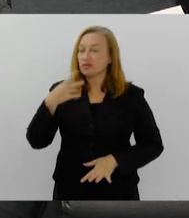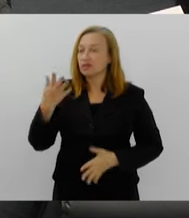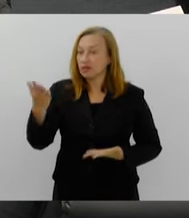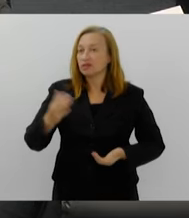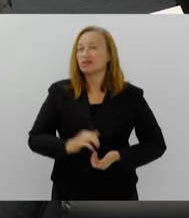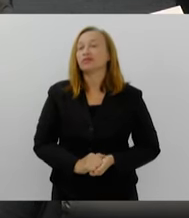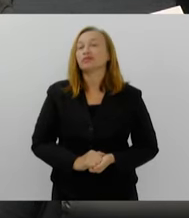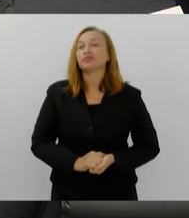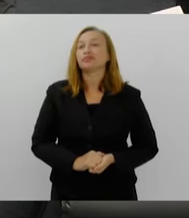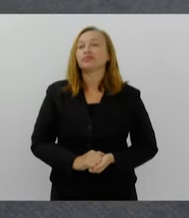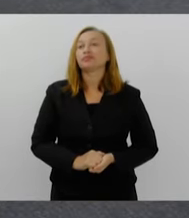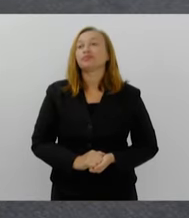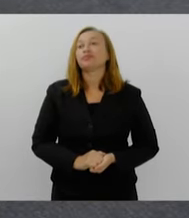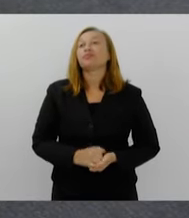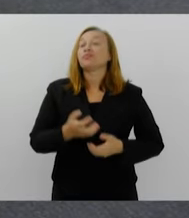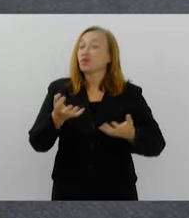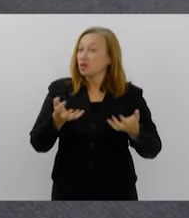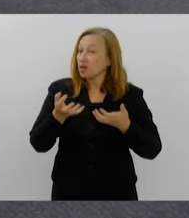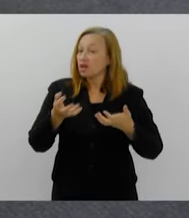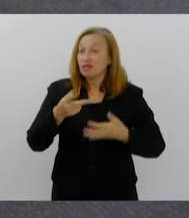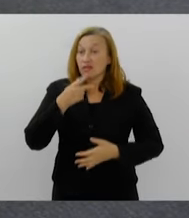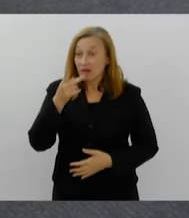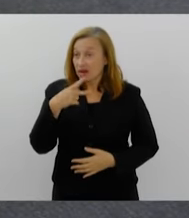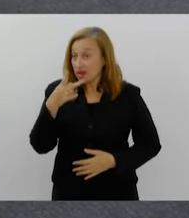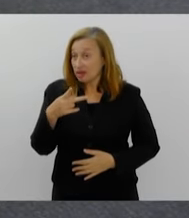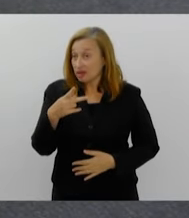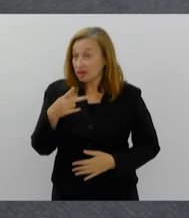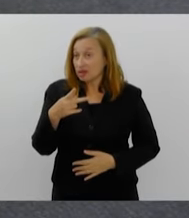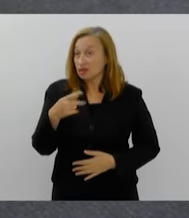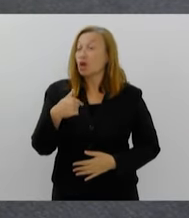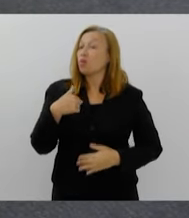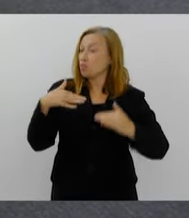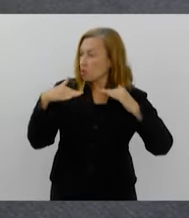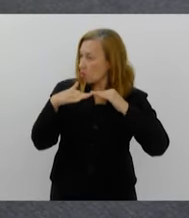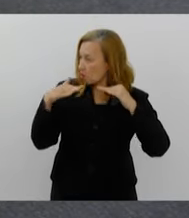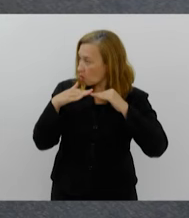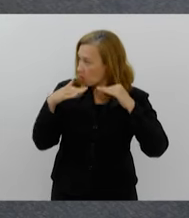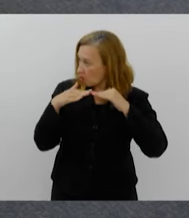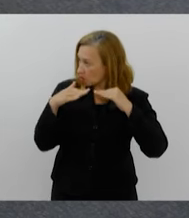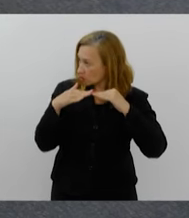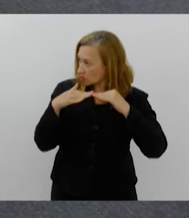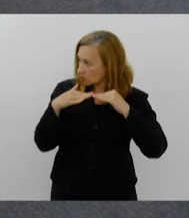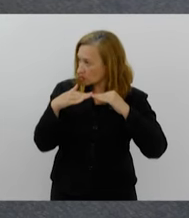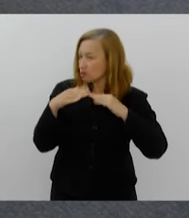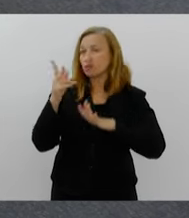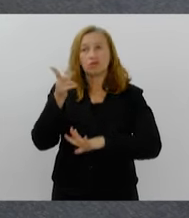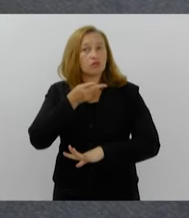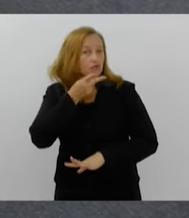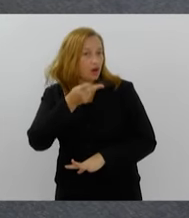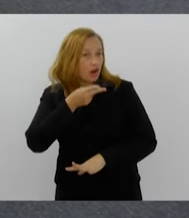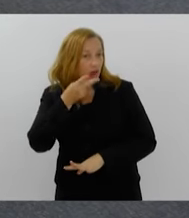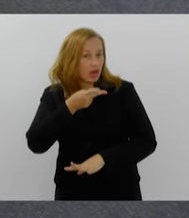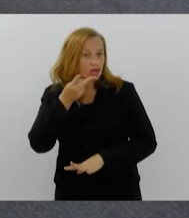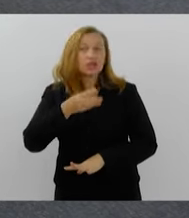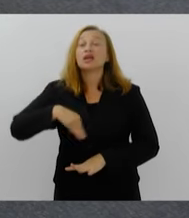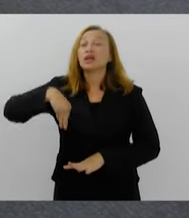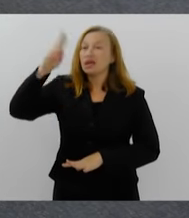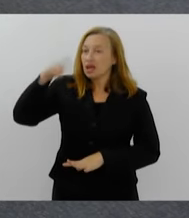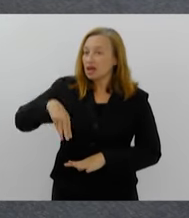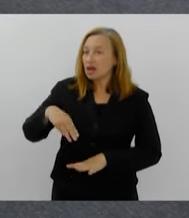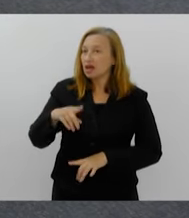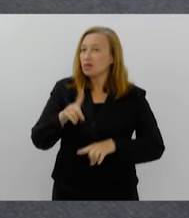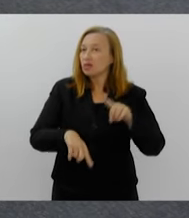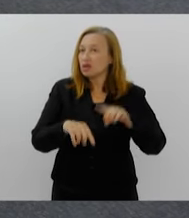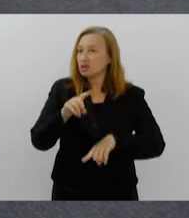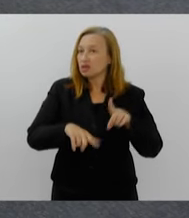É muito brevemente. Eu queria dizer que eu concordo com a parte em que foi dita de quem era o material